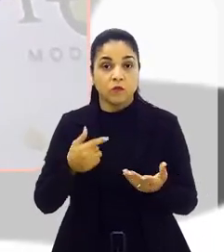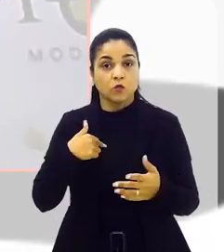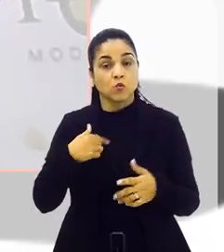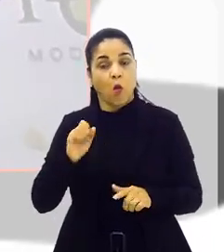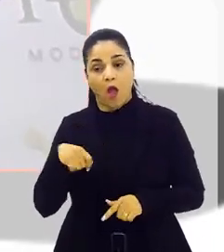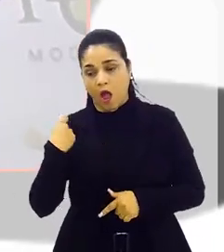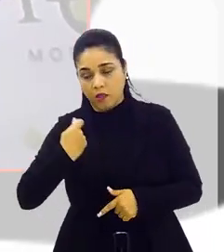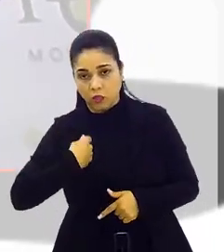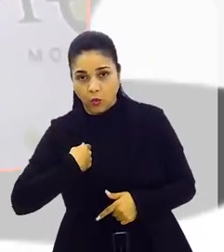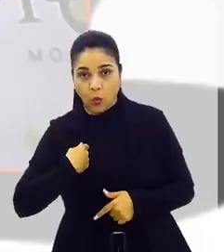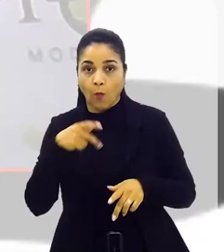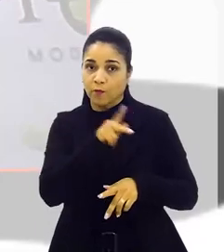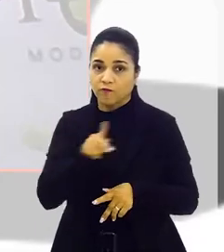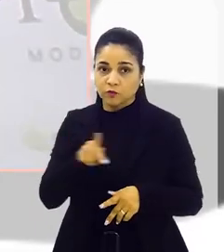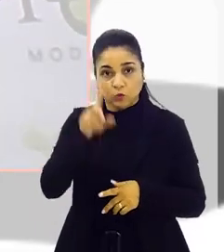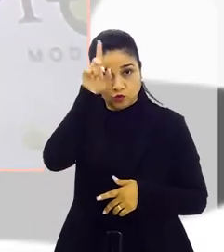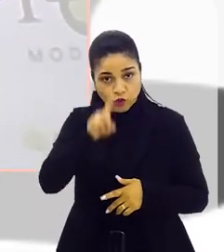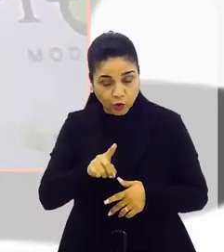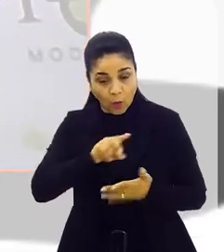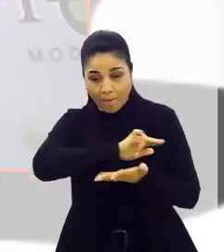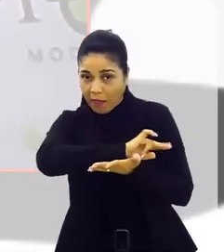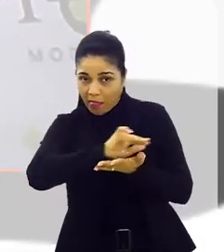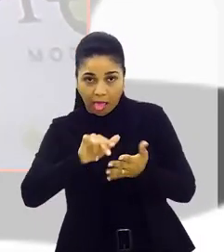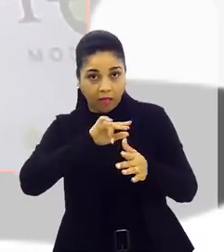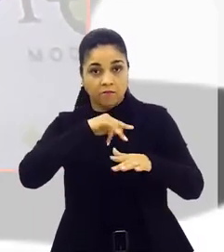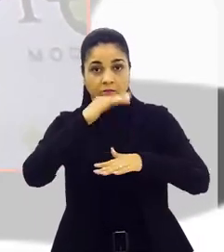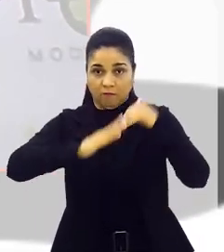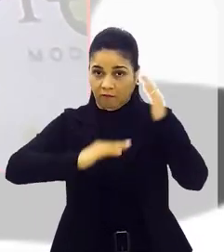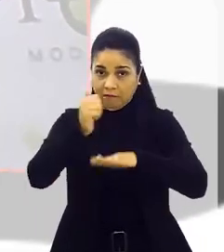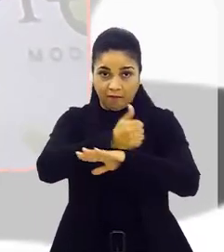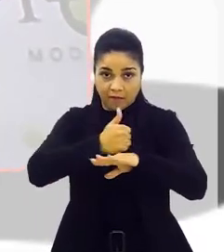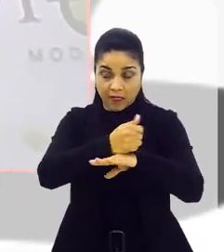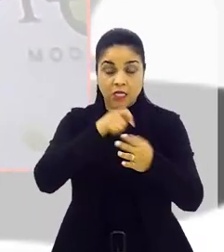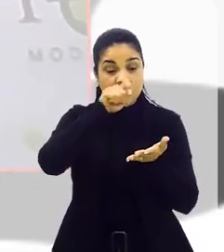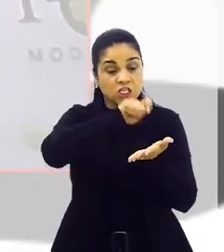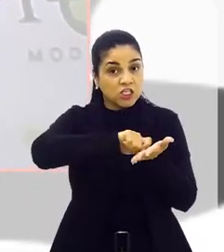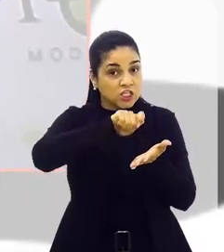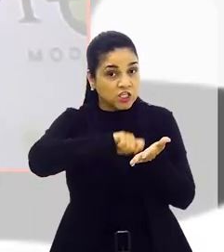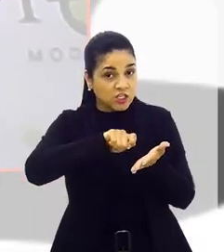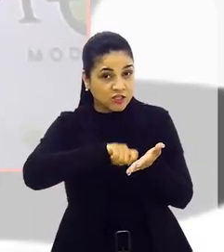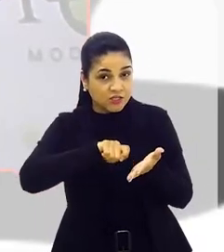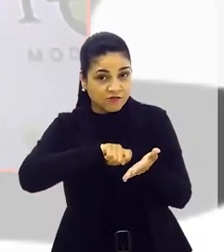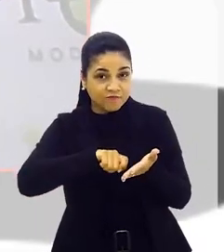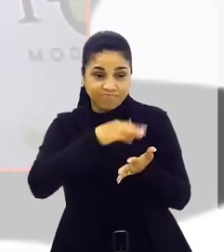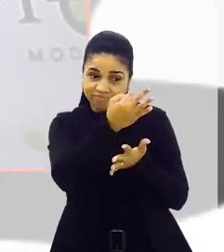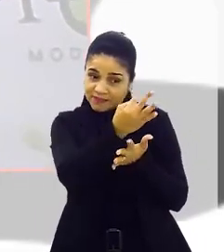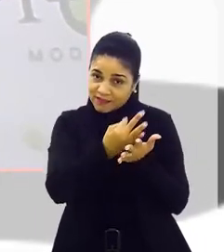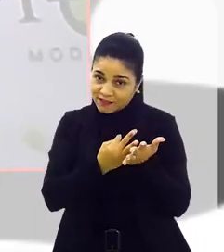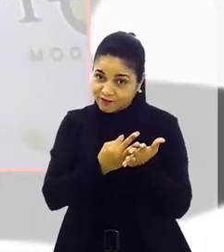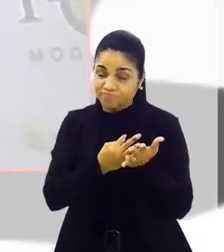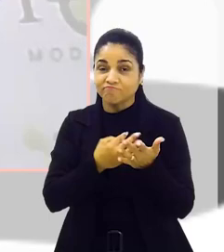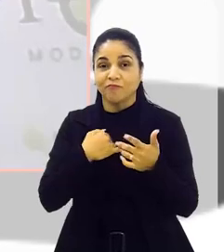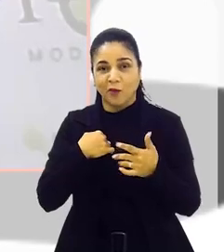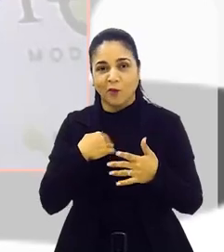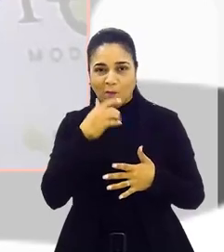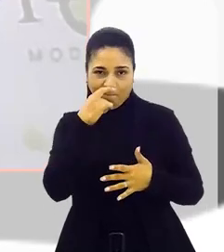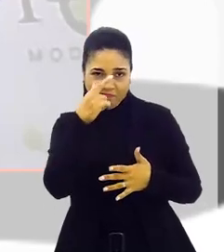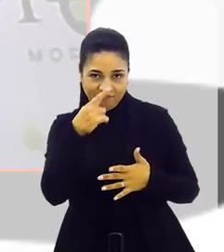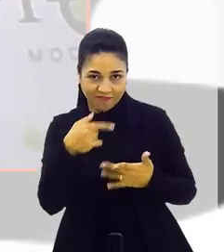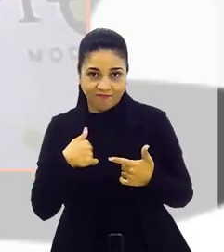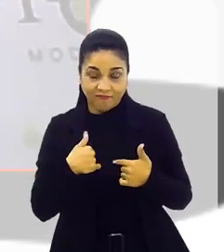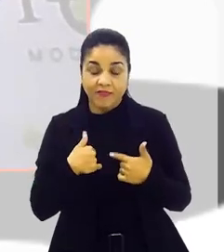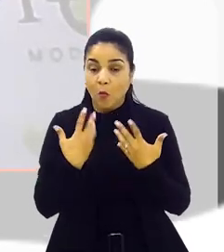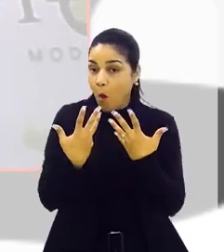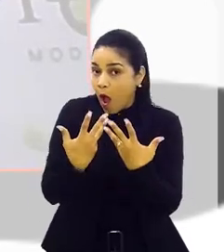educação especial. Eu sou ator, diretor, professor, esse monte de coisa que você falou, e além de escrever, que eu também sou metido a